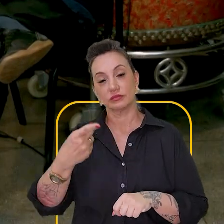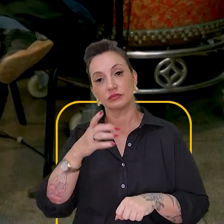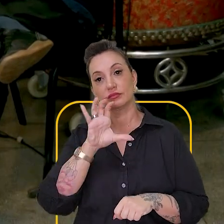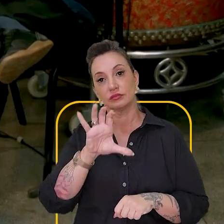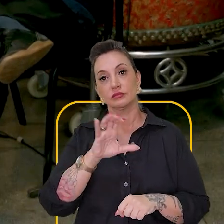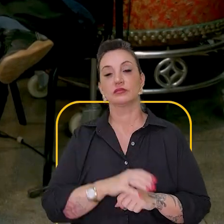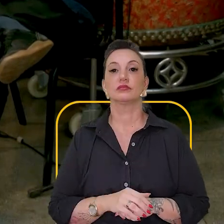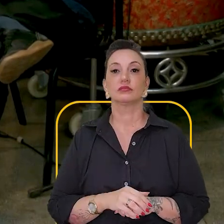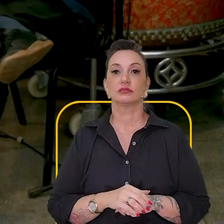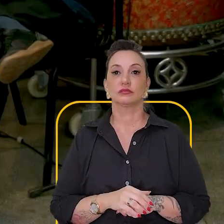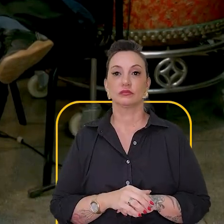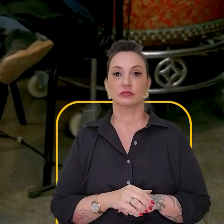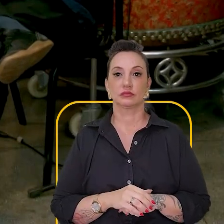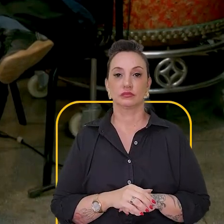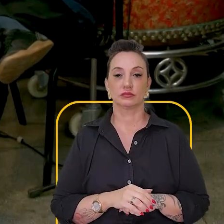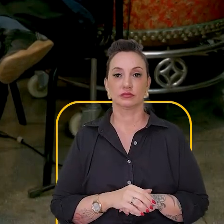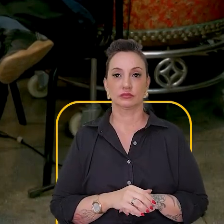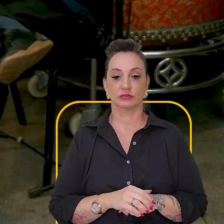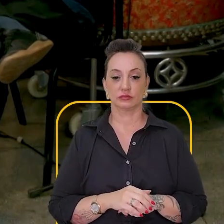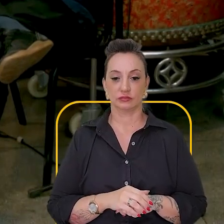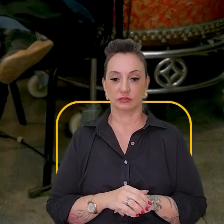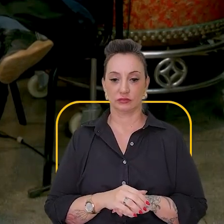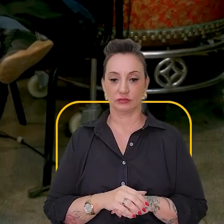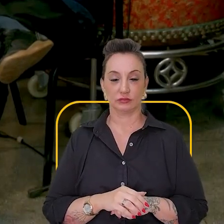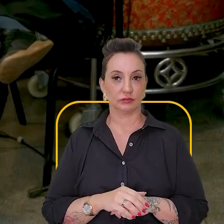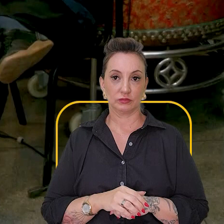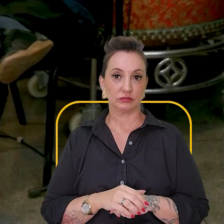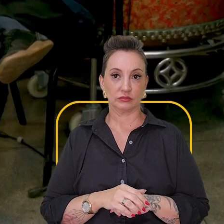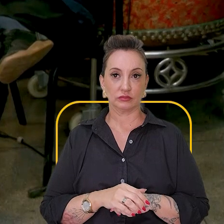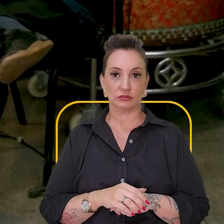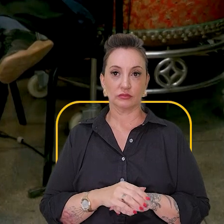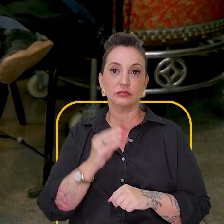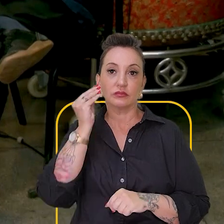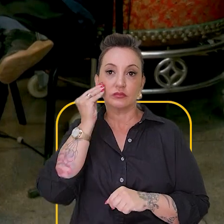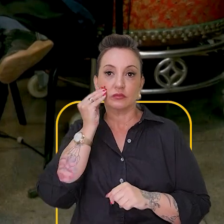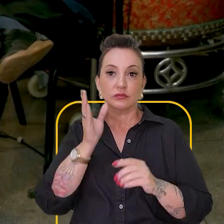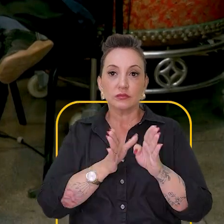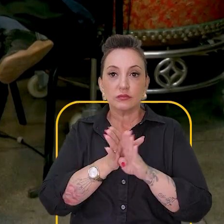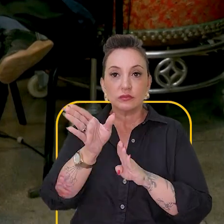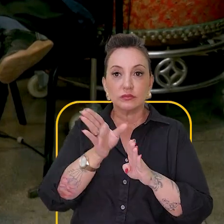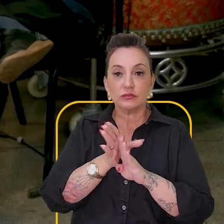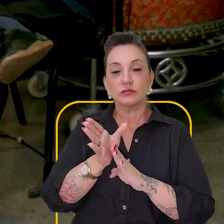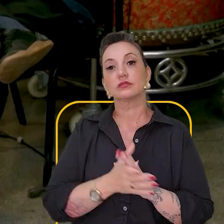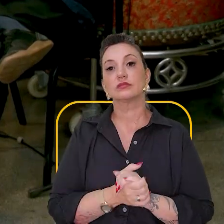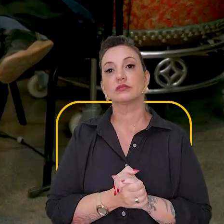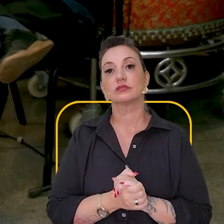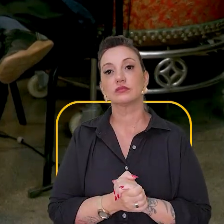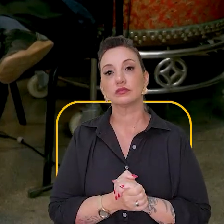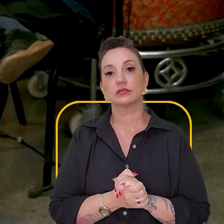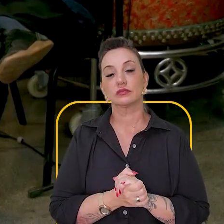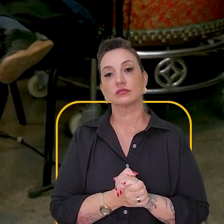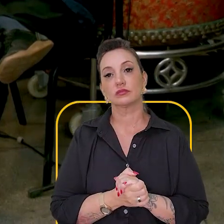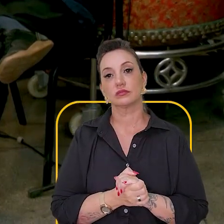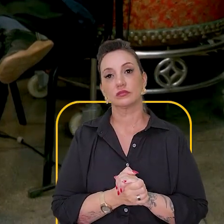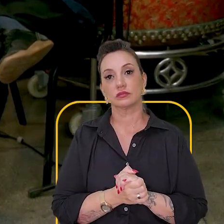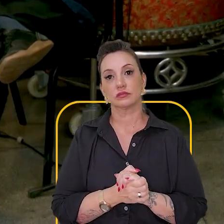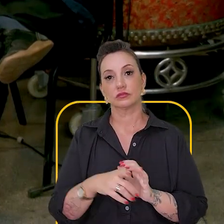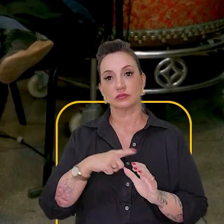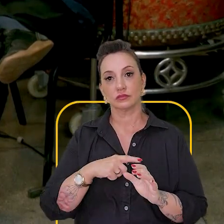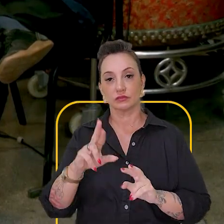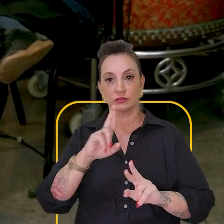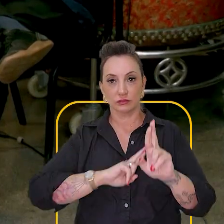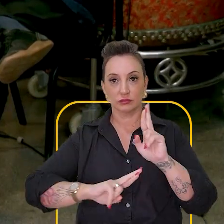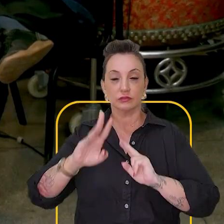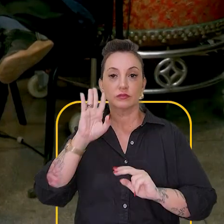isso se fizer assim vai ter aquilo e tentando direcionar e eu eu tenho assim alguns